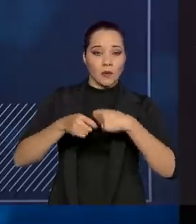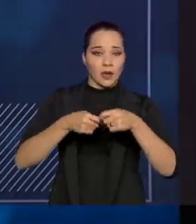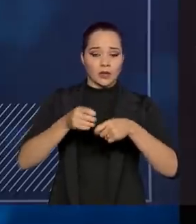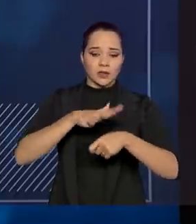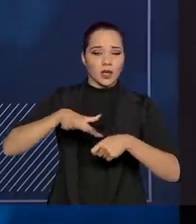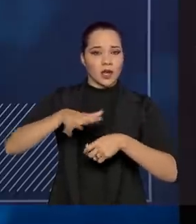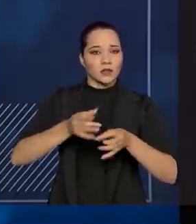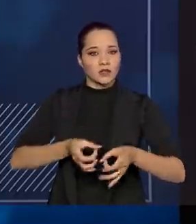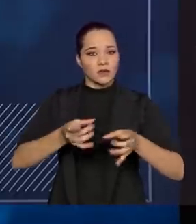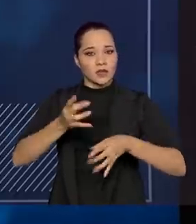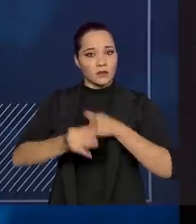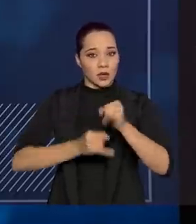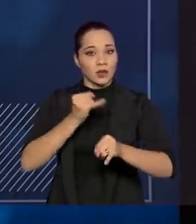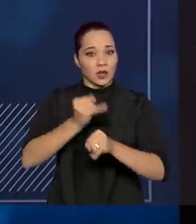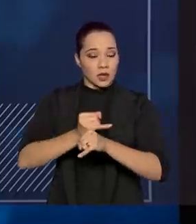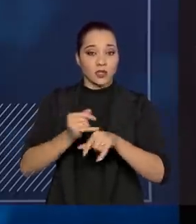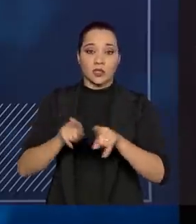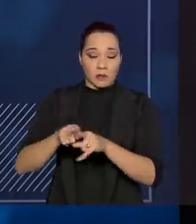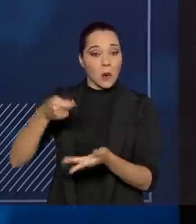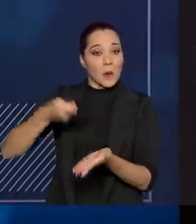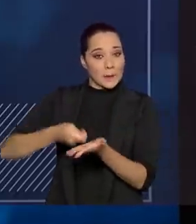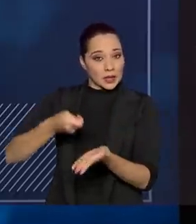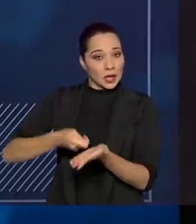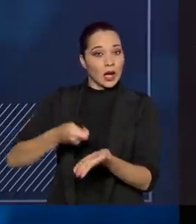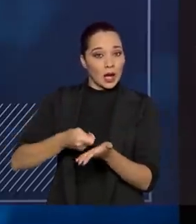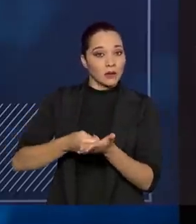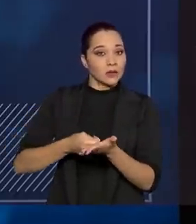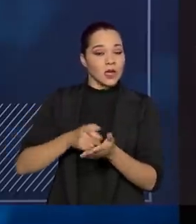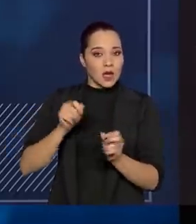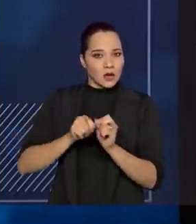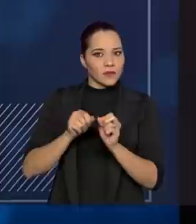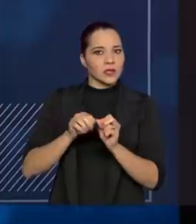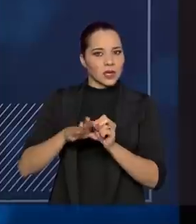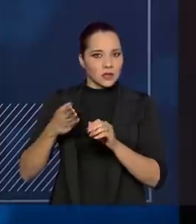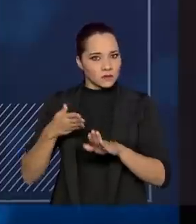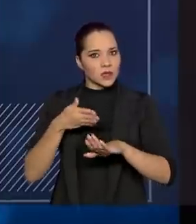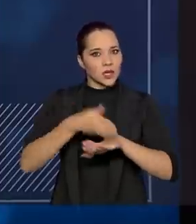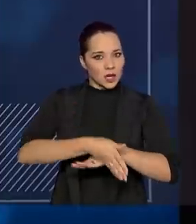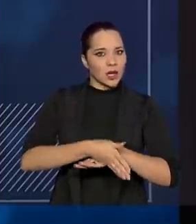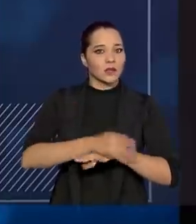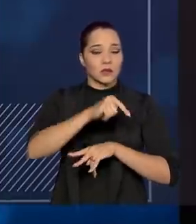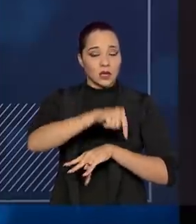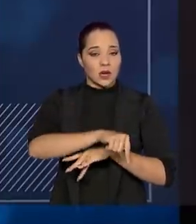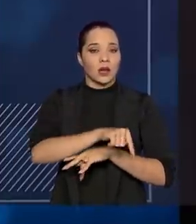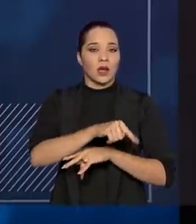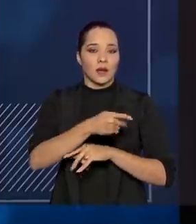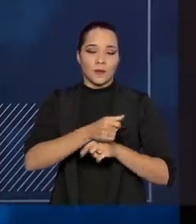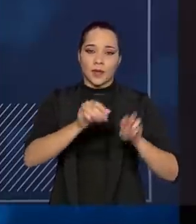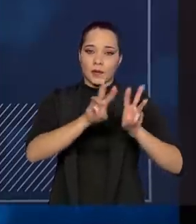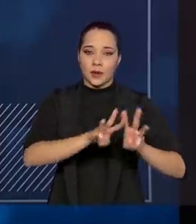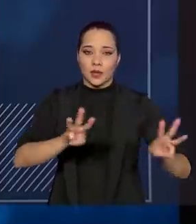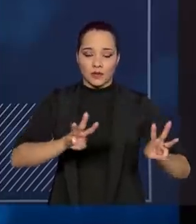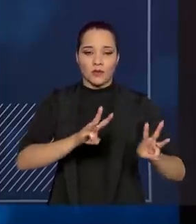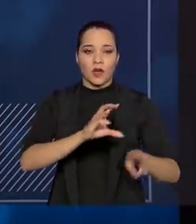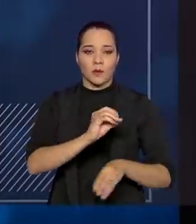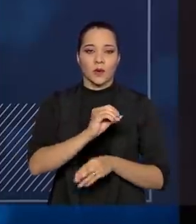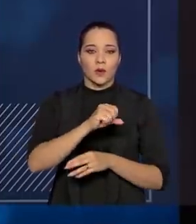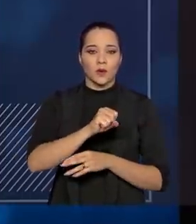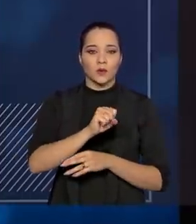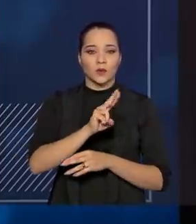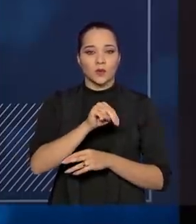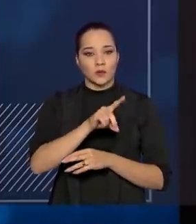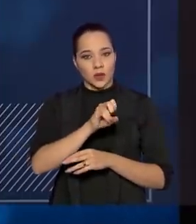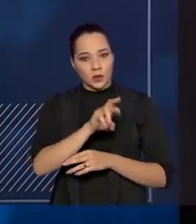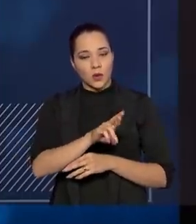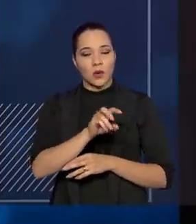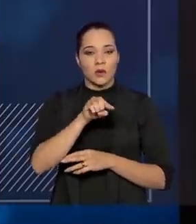eletrônico, nas plataformas digitais, também foram obrigados a fazer o movimento de ingresso na nossa plataforma consumidor.gov.br.